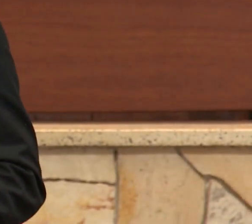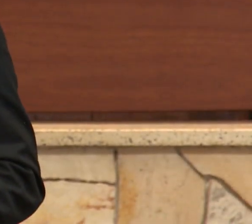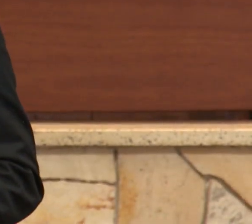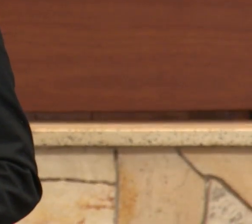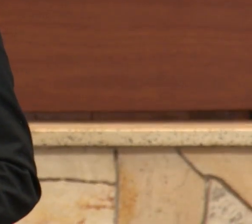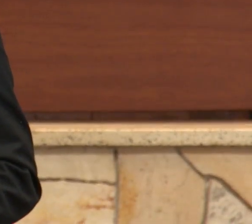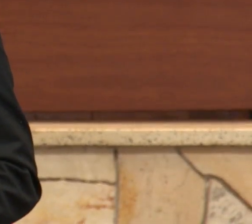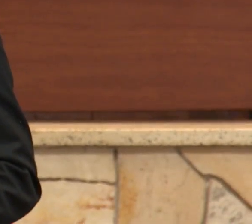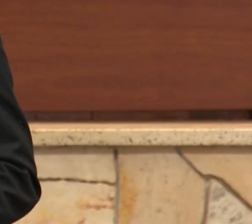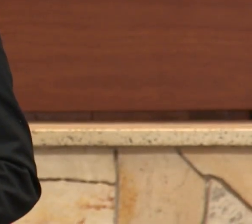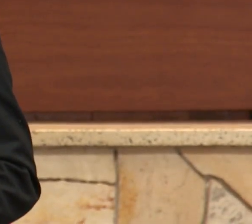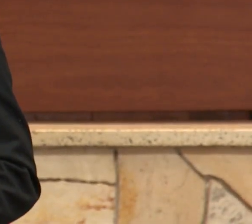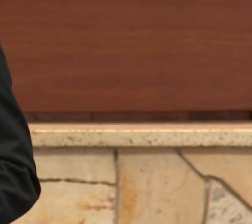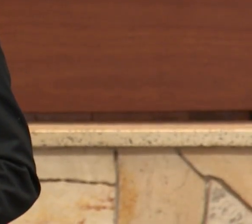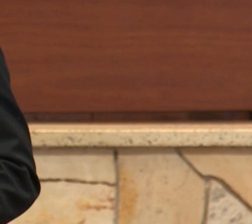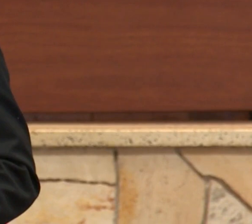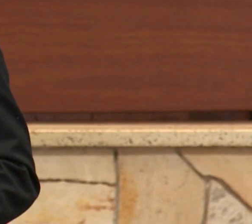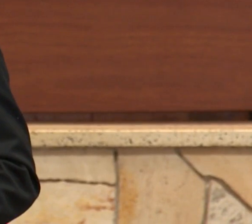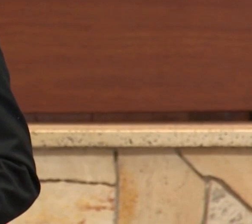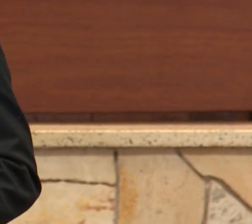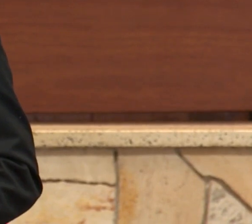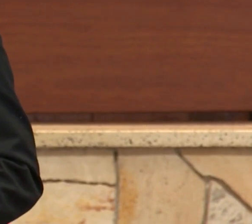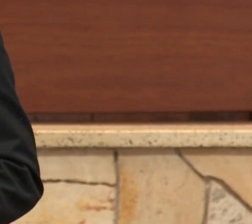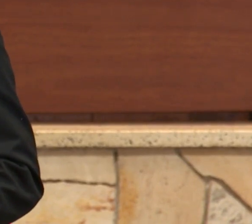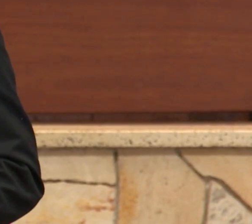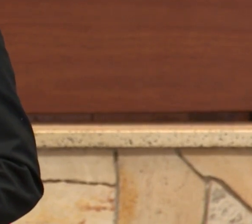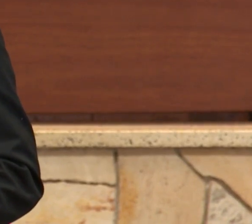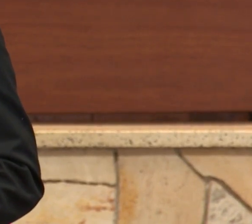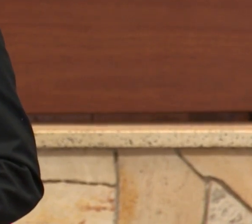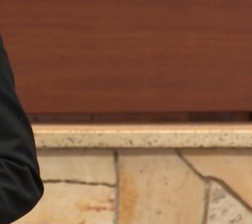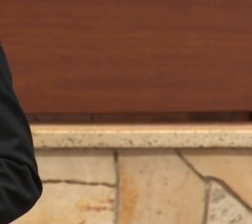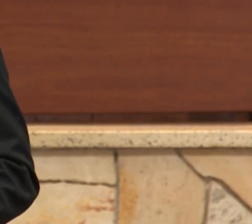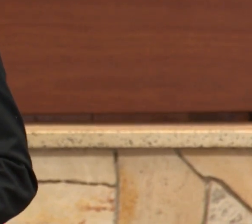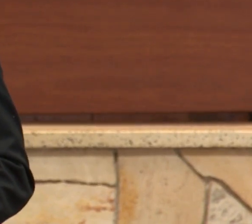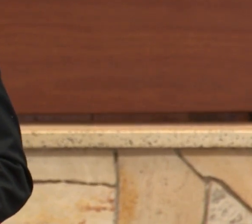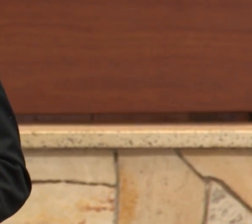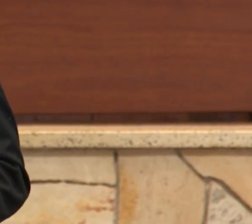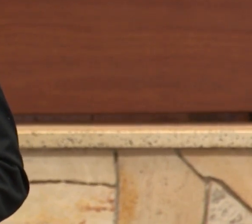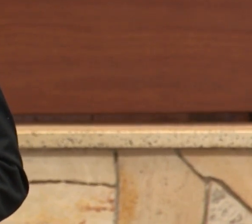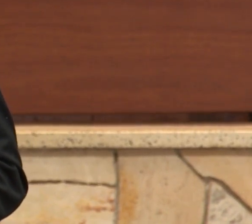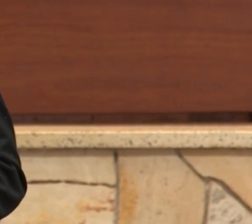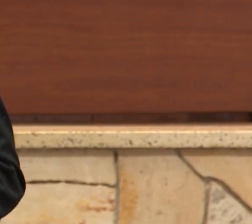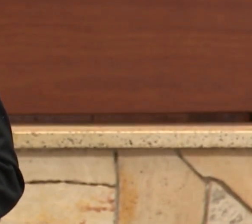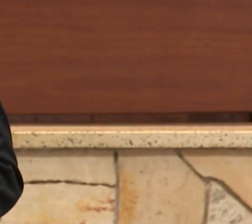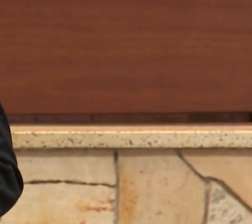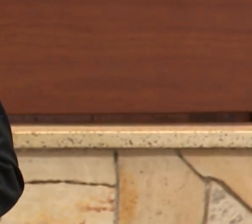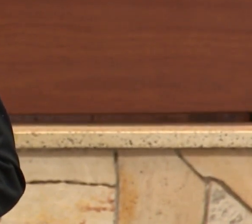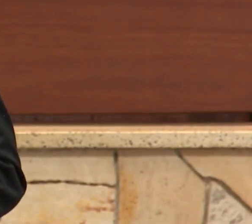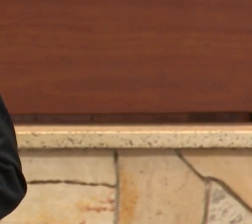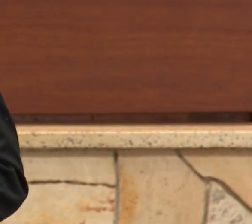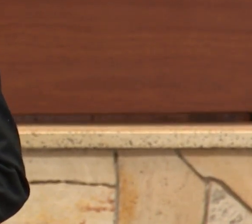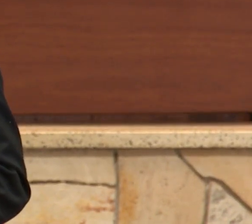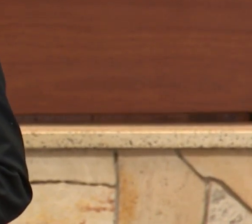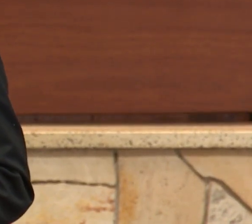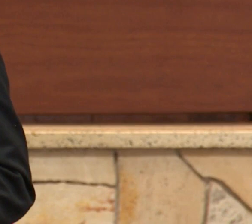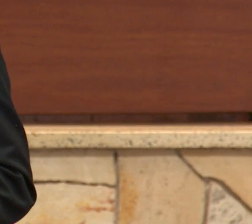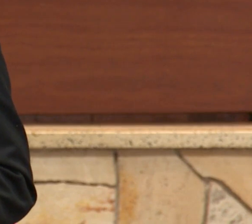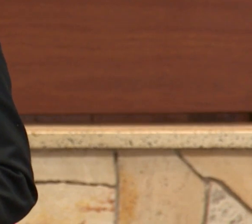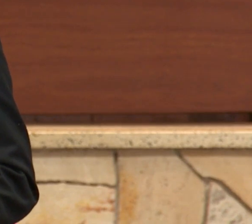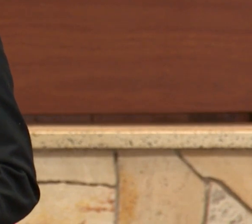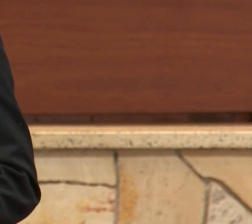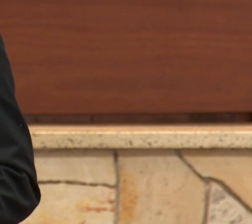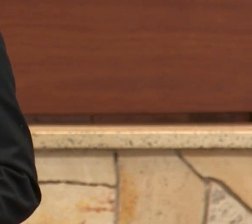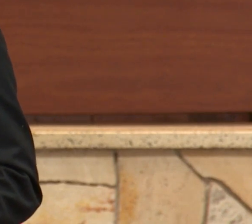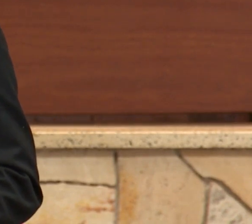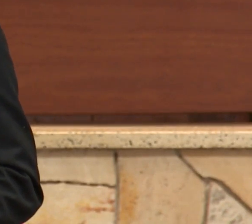5 de março, nós estaremos retornando às atividades dos nossos